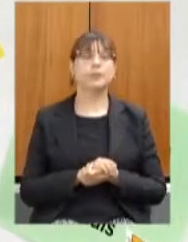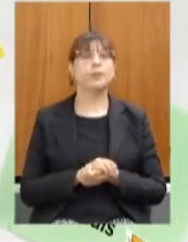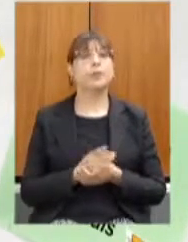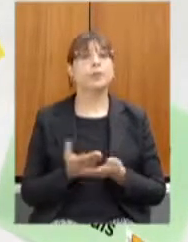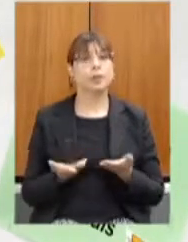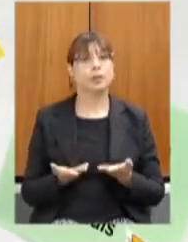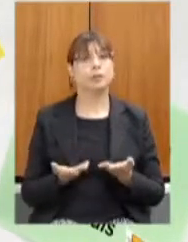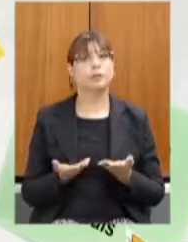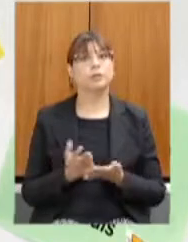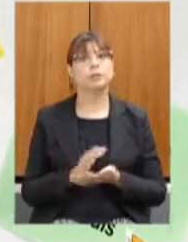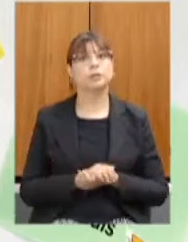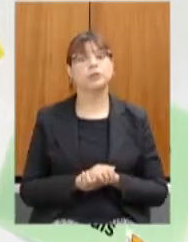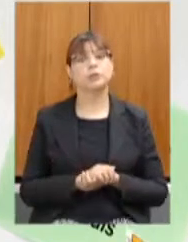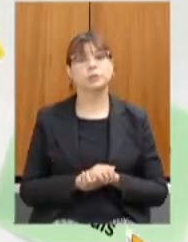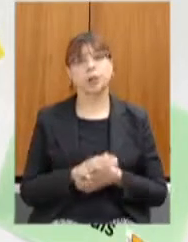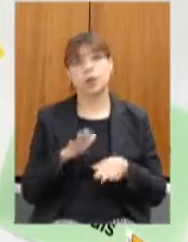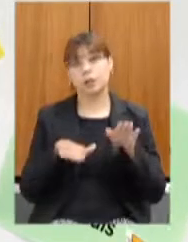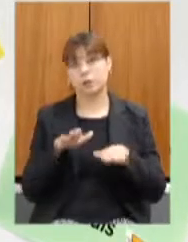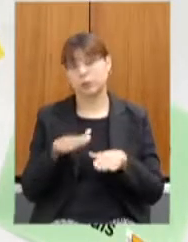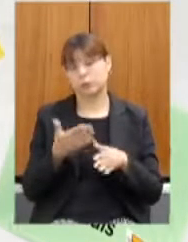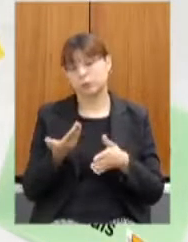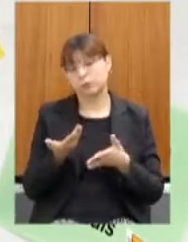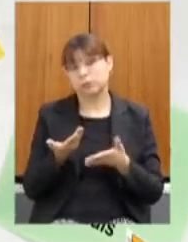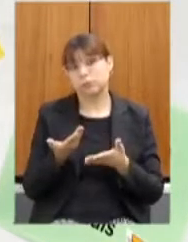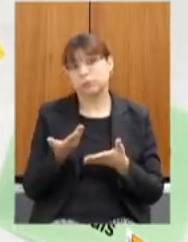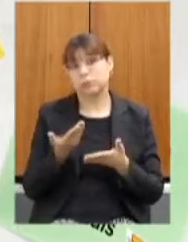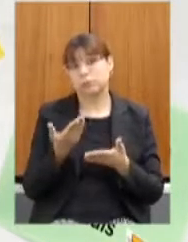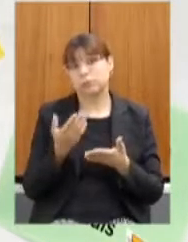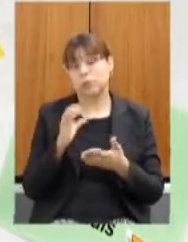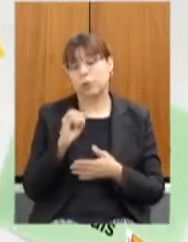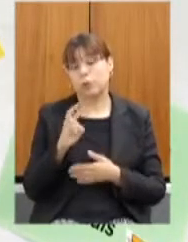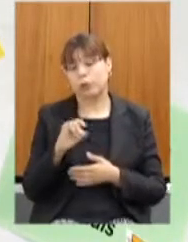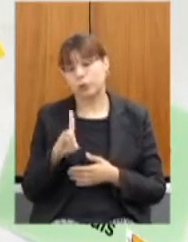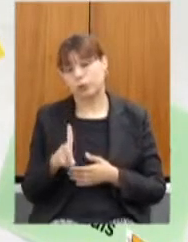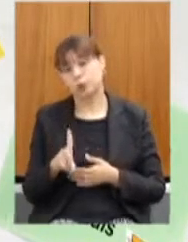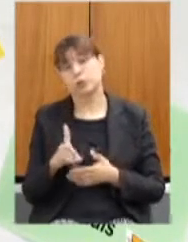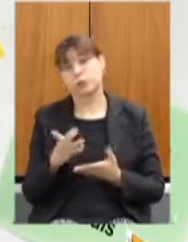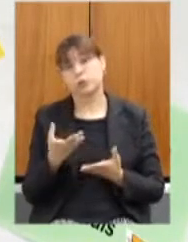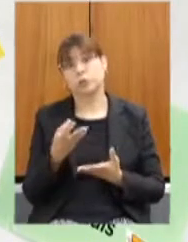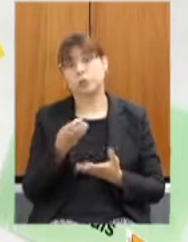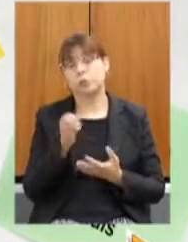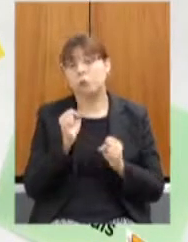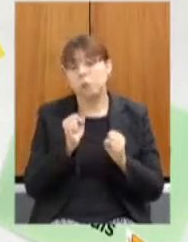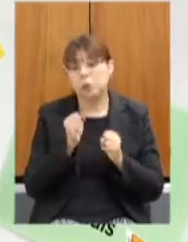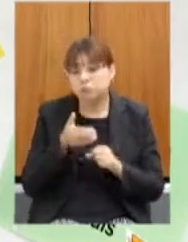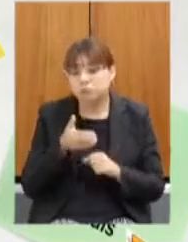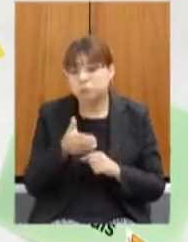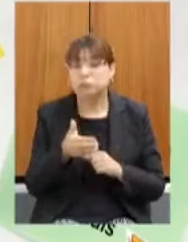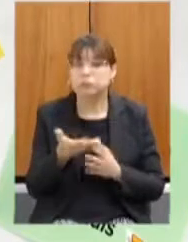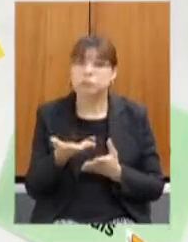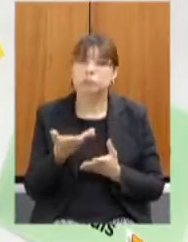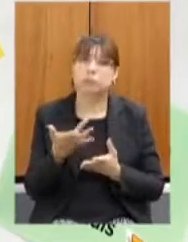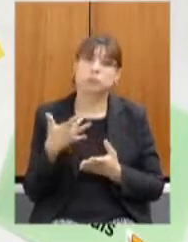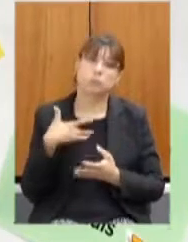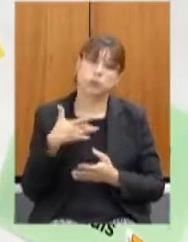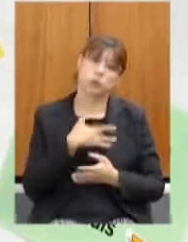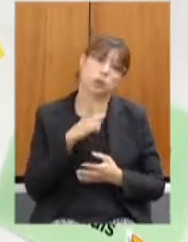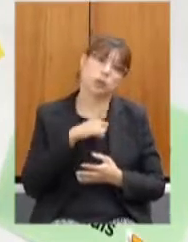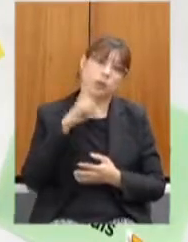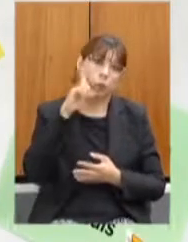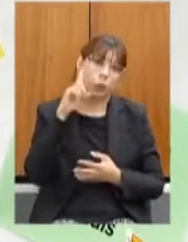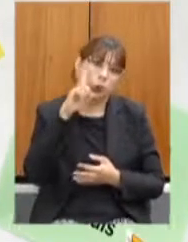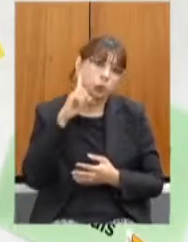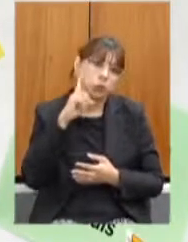universo de tempo talvez não tão longo a cor verde será mais uma das doenças que a Secretaria Estadual de Saúde tem na sua rotina